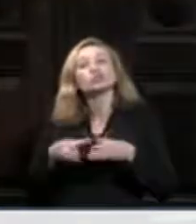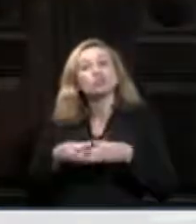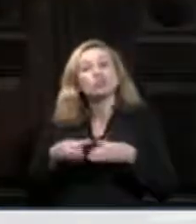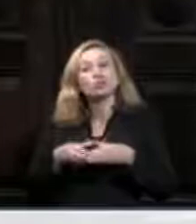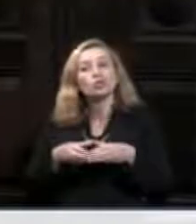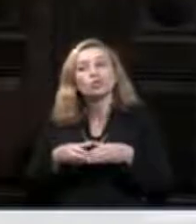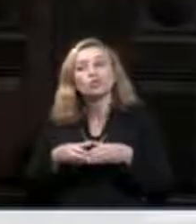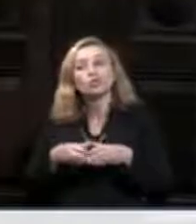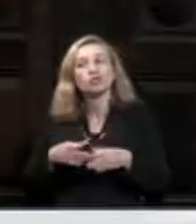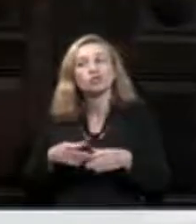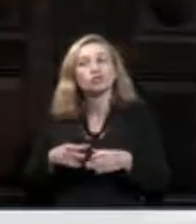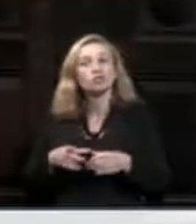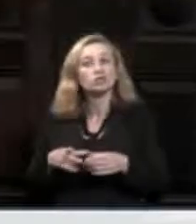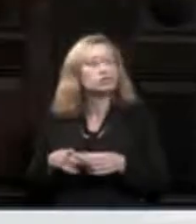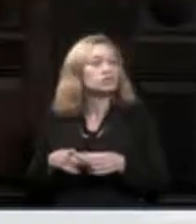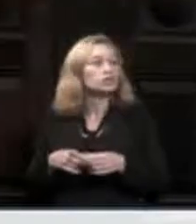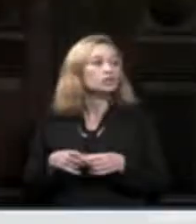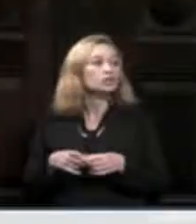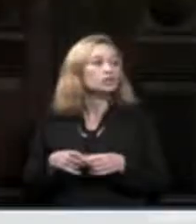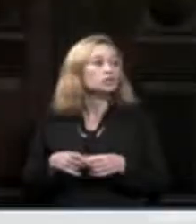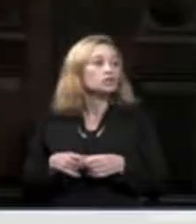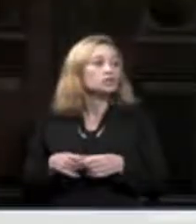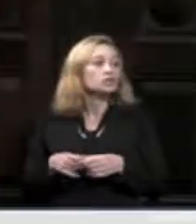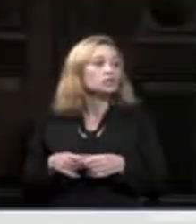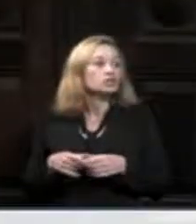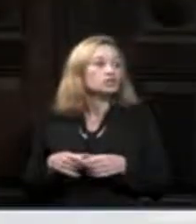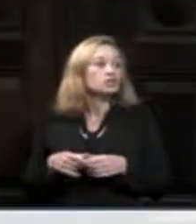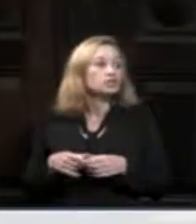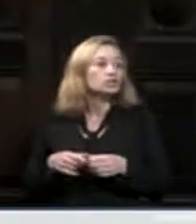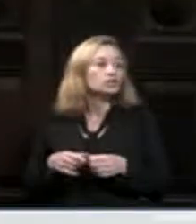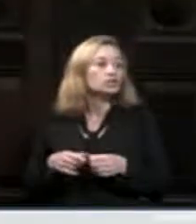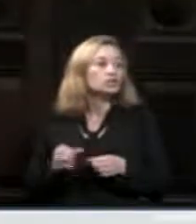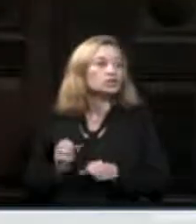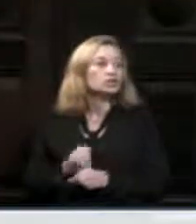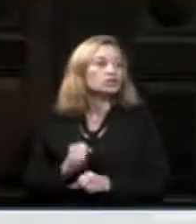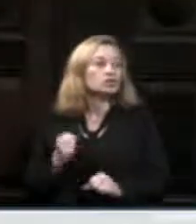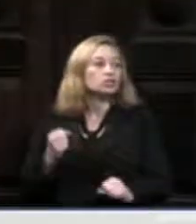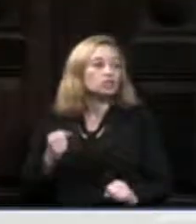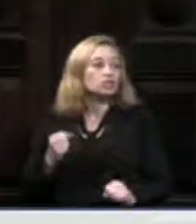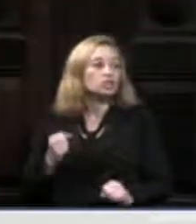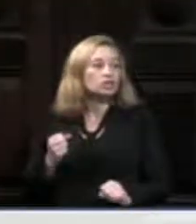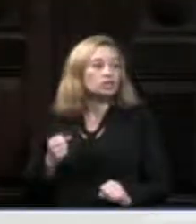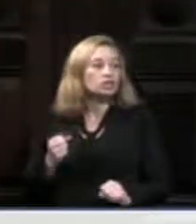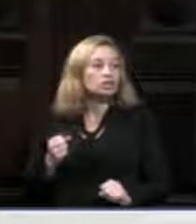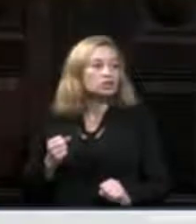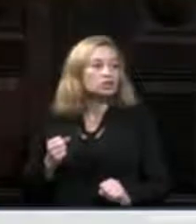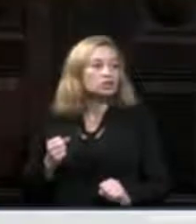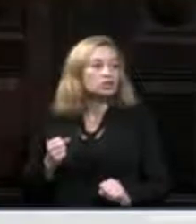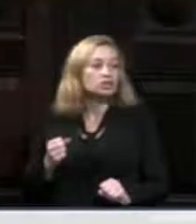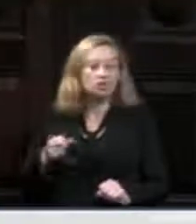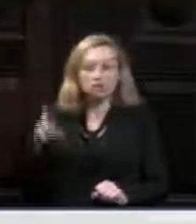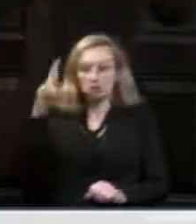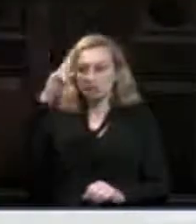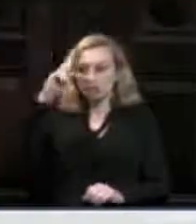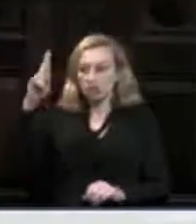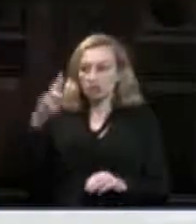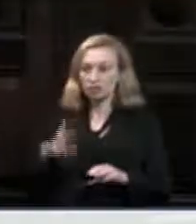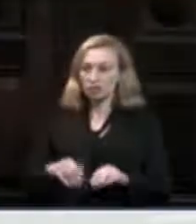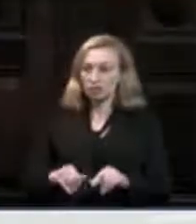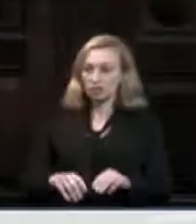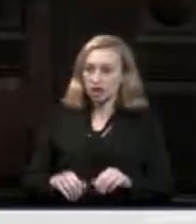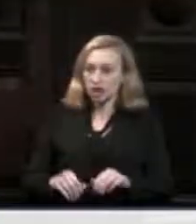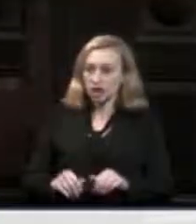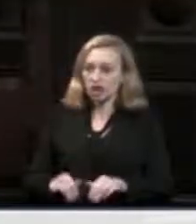vem é o grande capital, são os grandes especuladores, são os proprietários de terra na